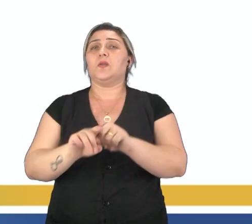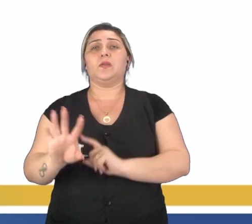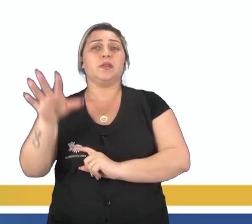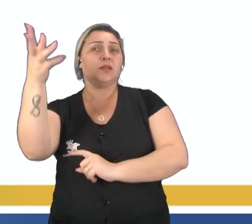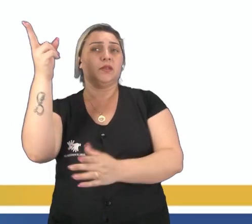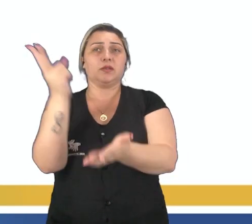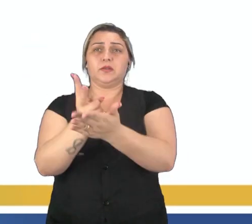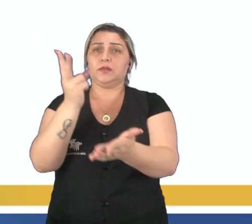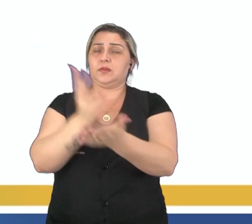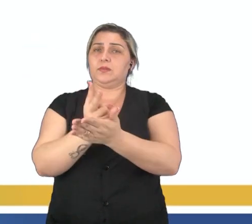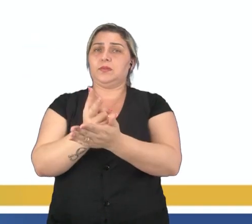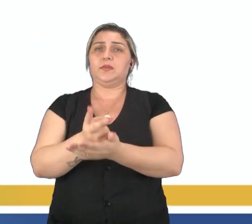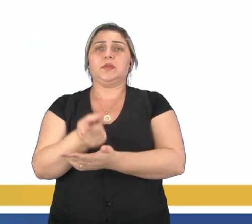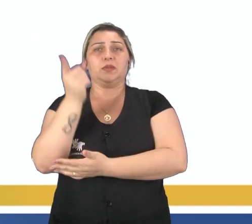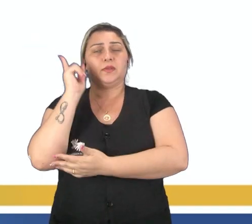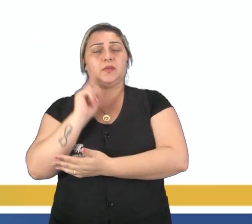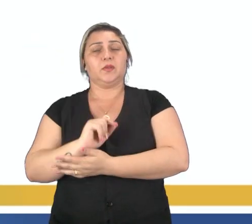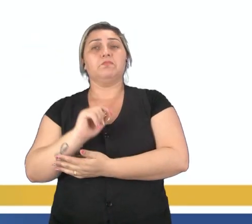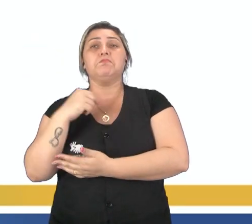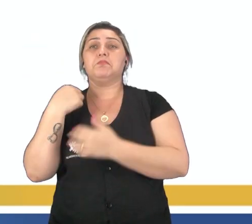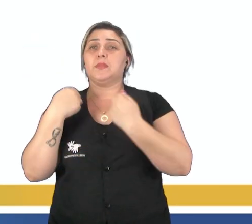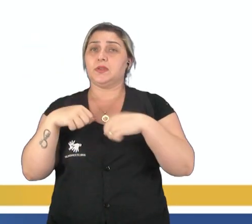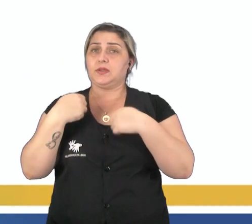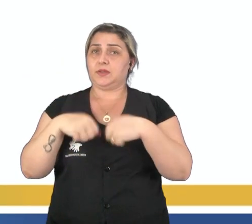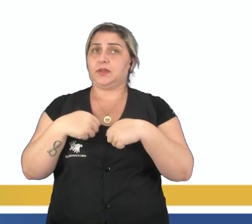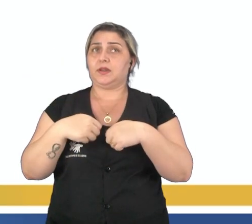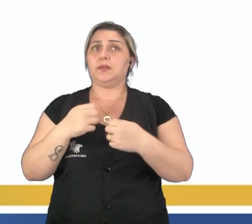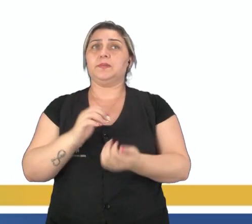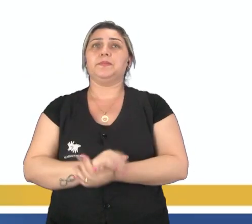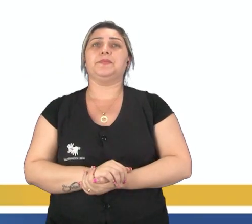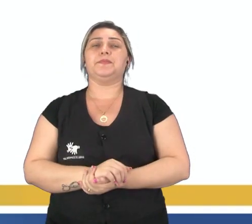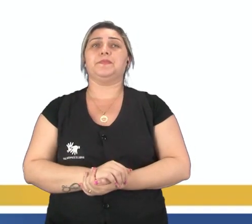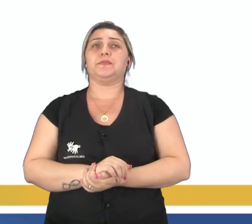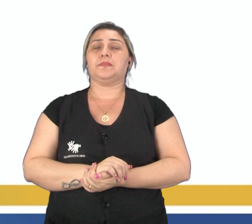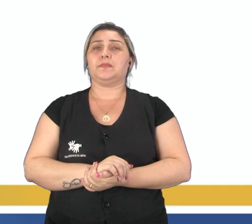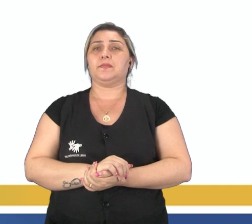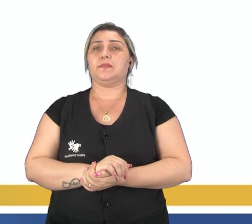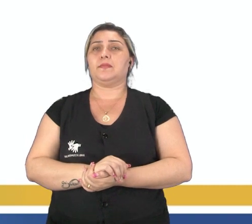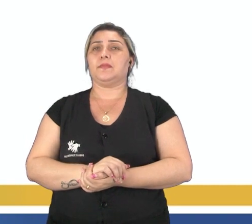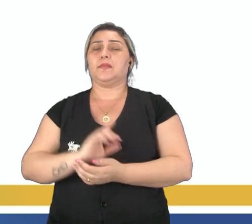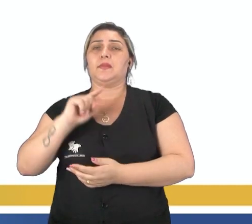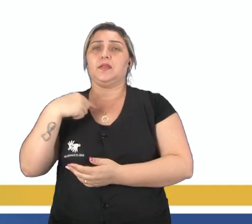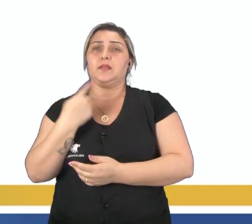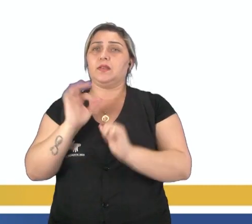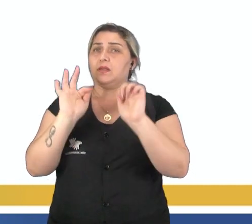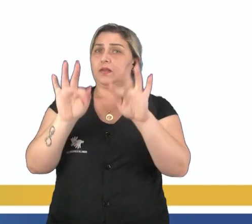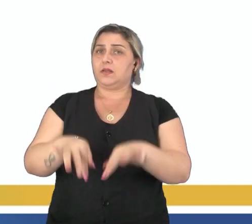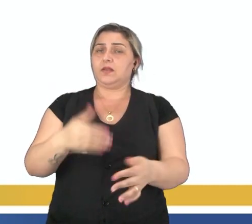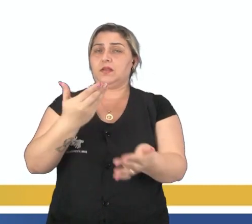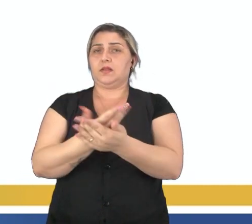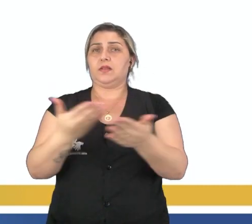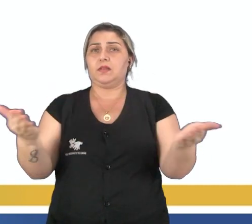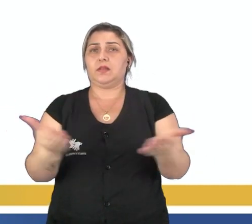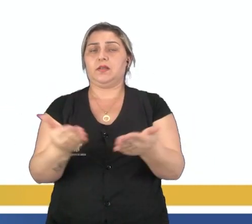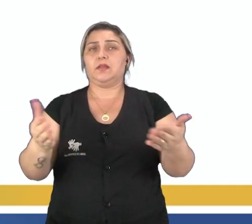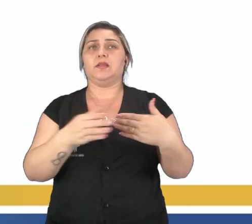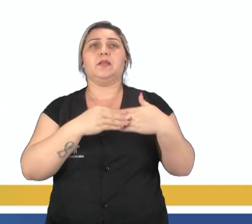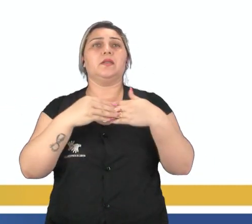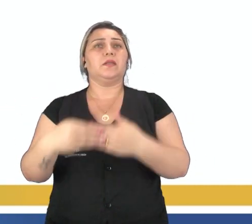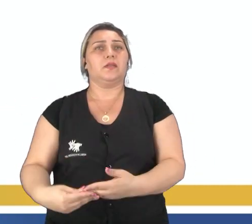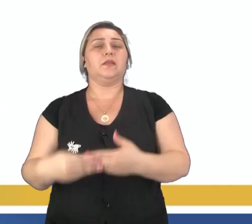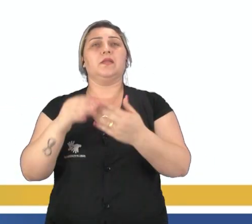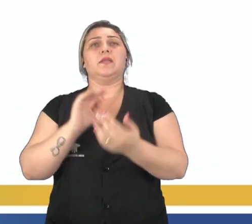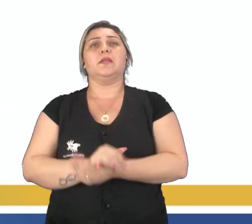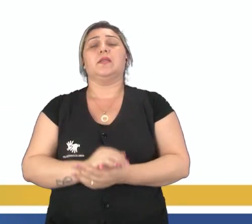acontecendo aí a todo momento ou quando forem necessários. E aqui, para a gente fechar a nossa aula de hoje, a gente tem